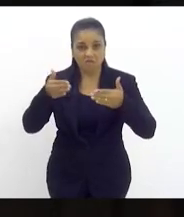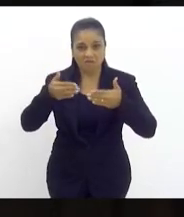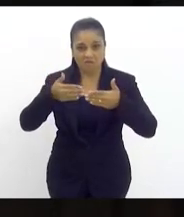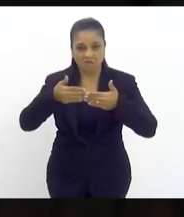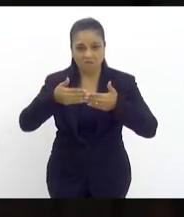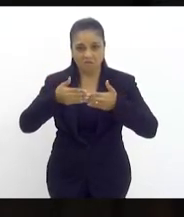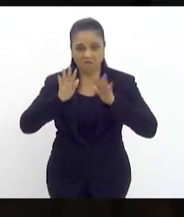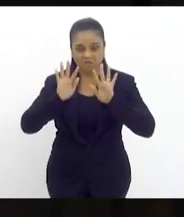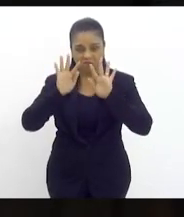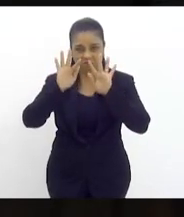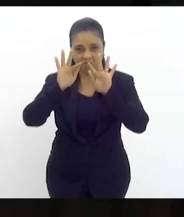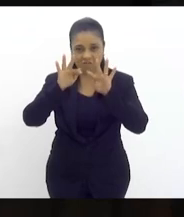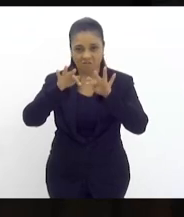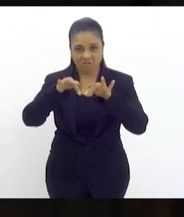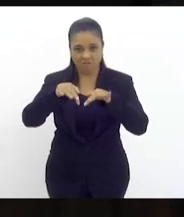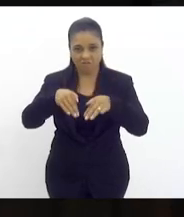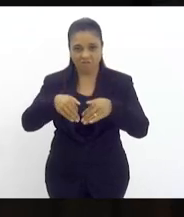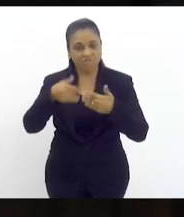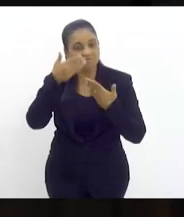o expediente final,